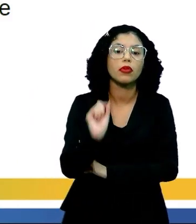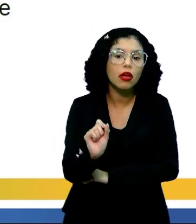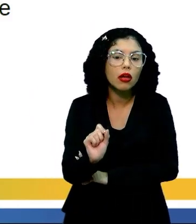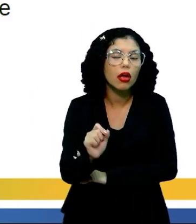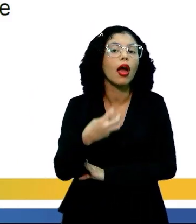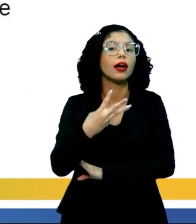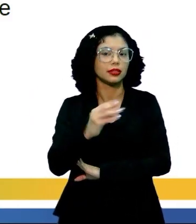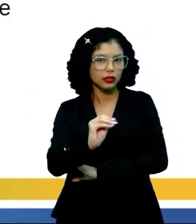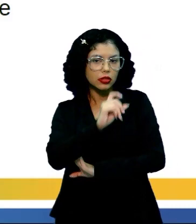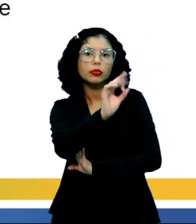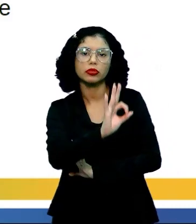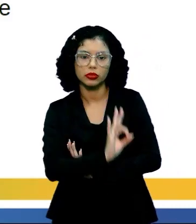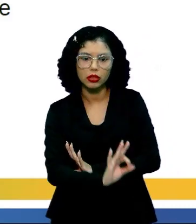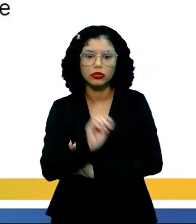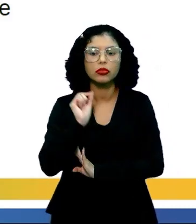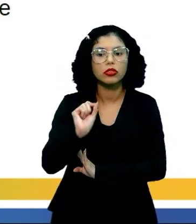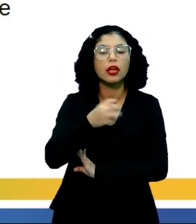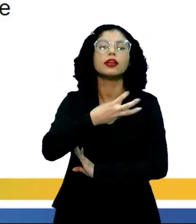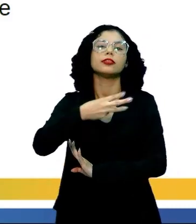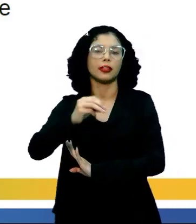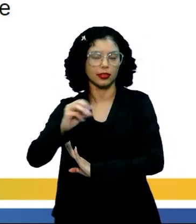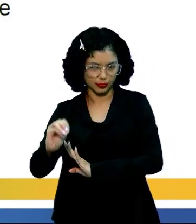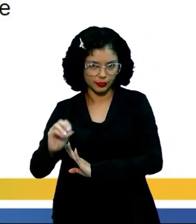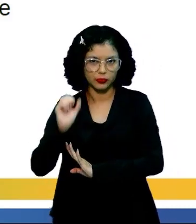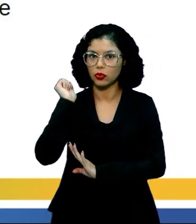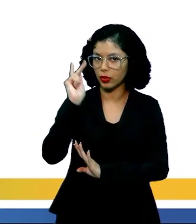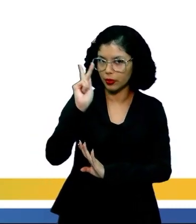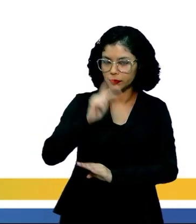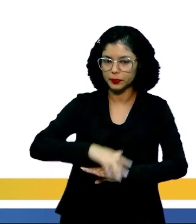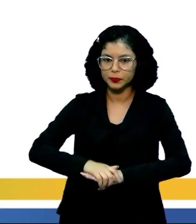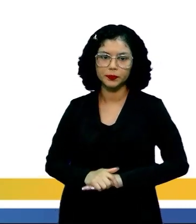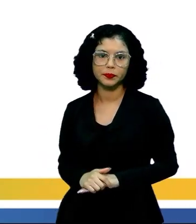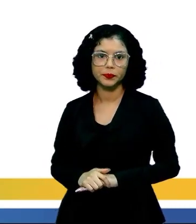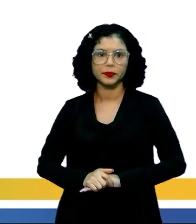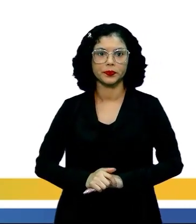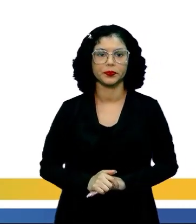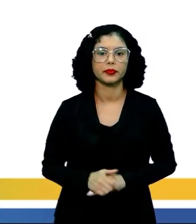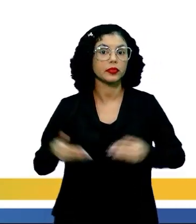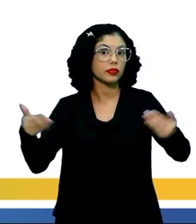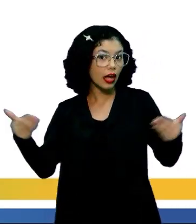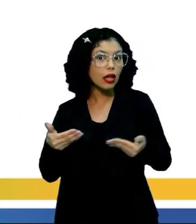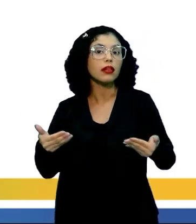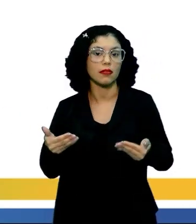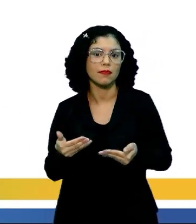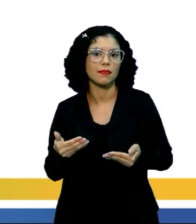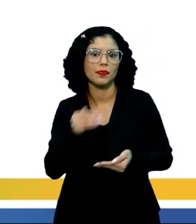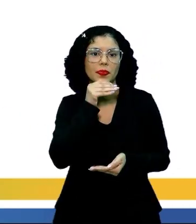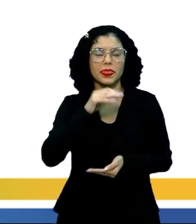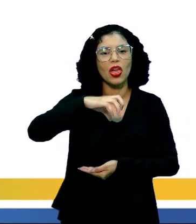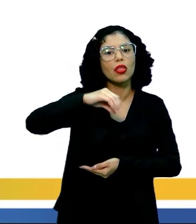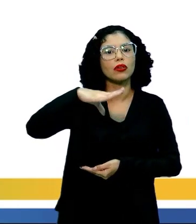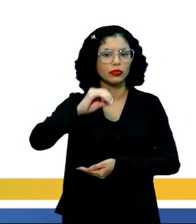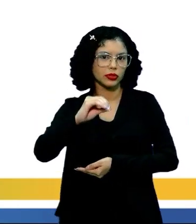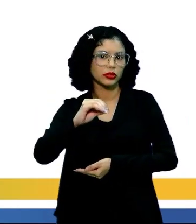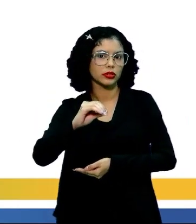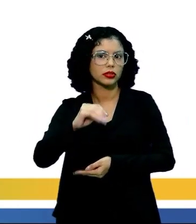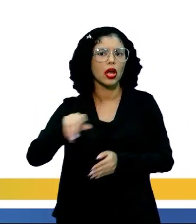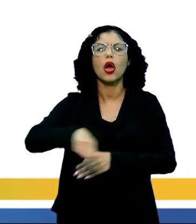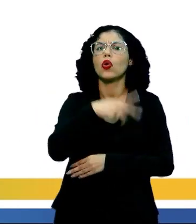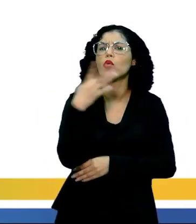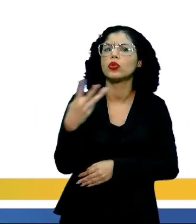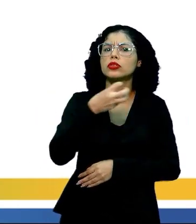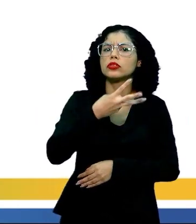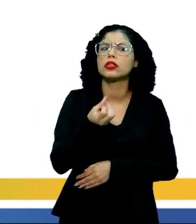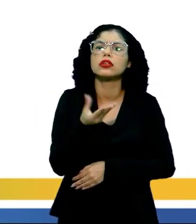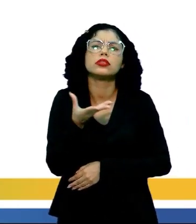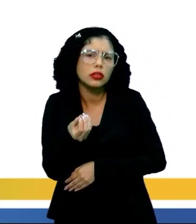A 30% de 300, certinho? Agora, 90 corresponde a quanto por